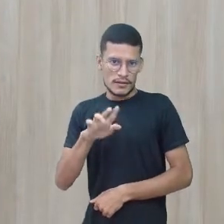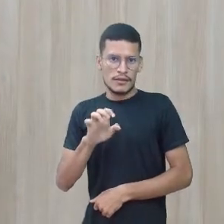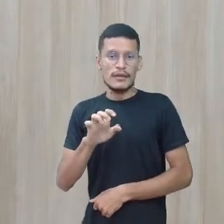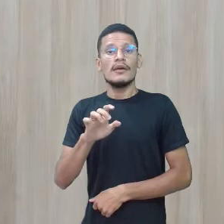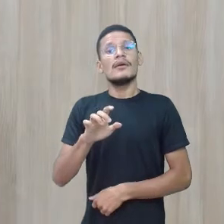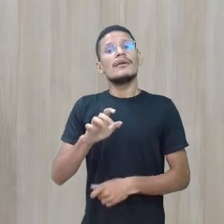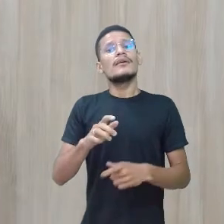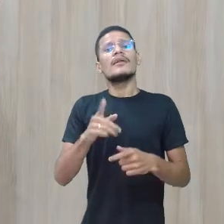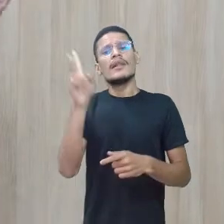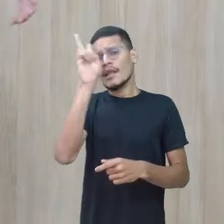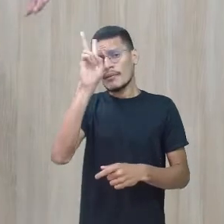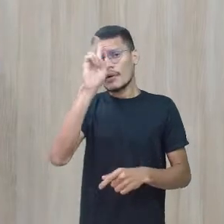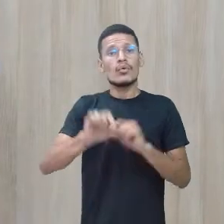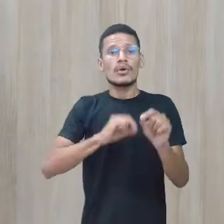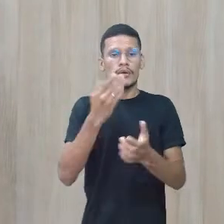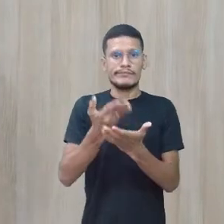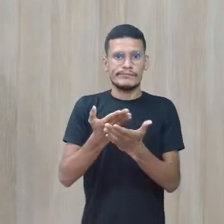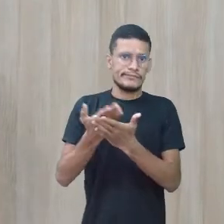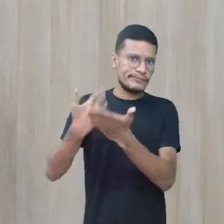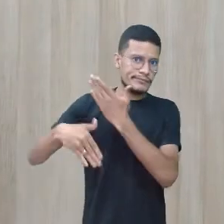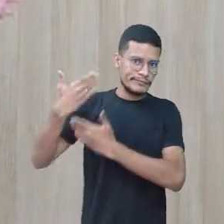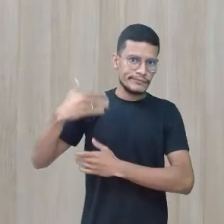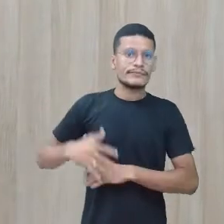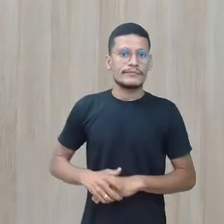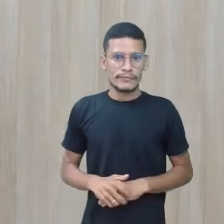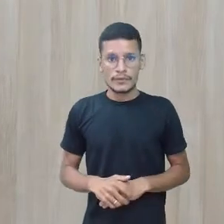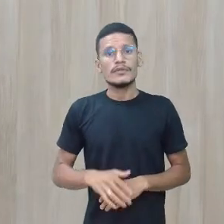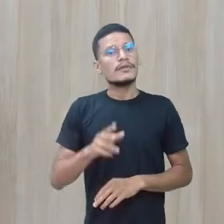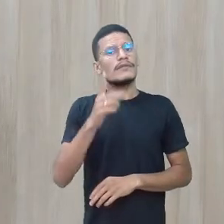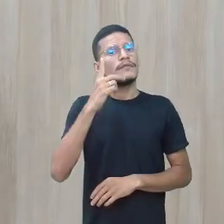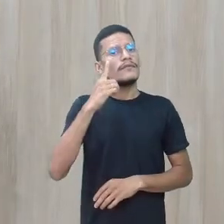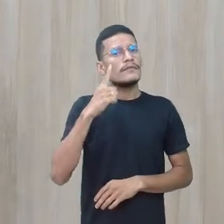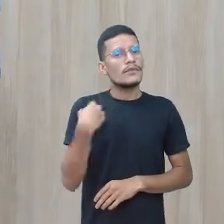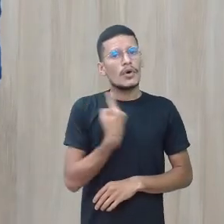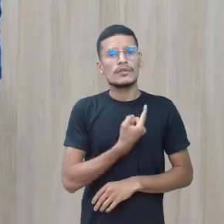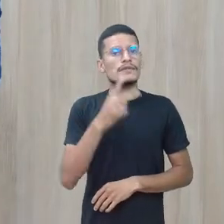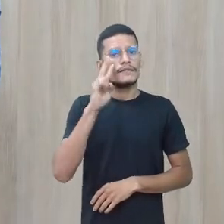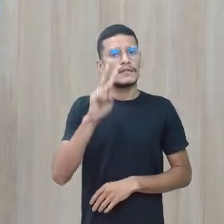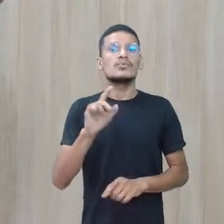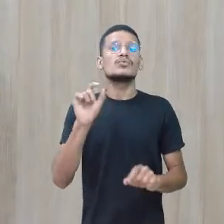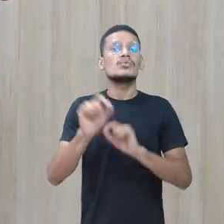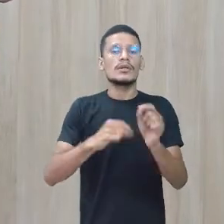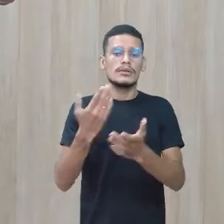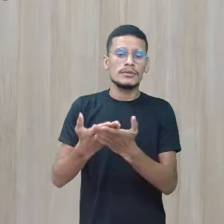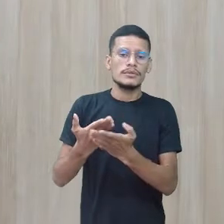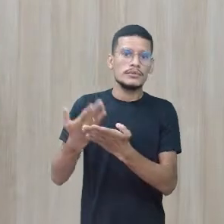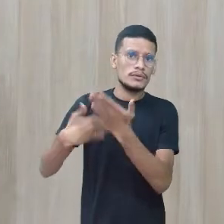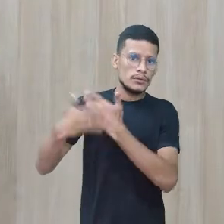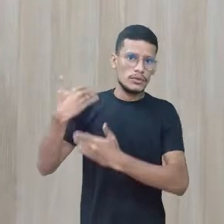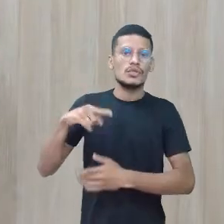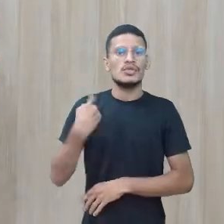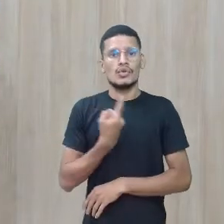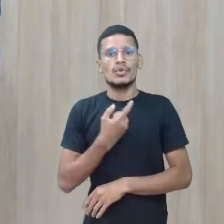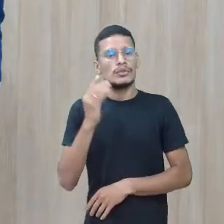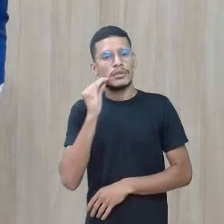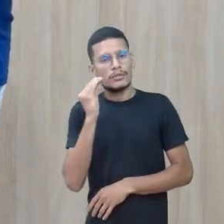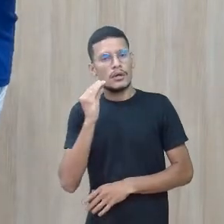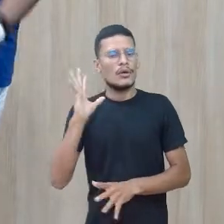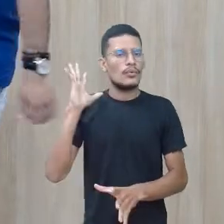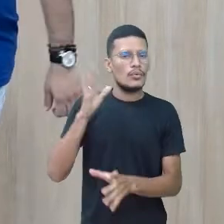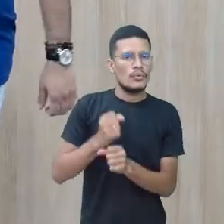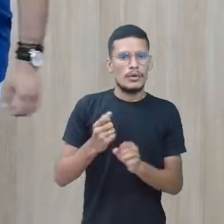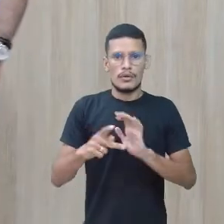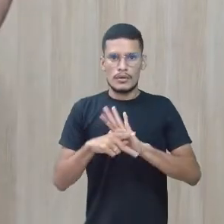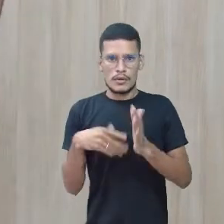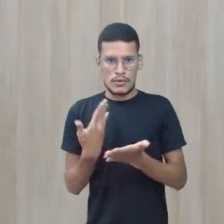né, da aula passada. O que é que a gente viu na aula passada? Então, a gente vai tentar revisar aqui o que a gente